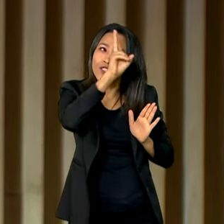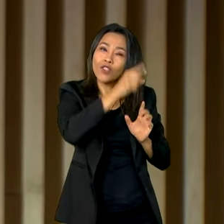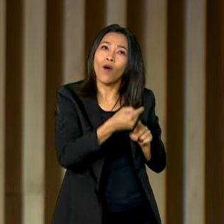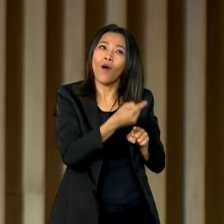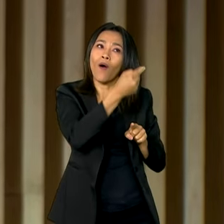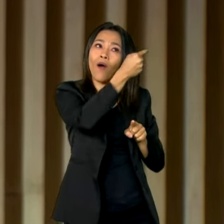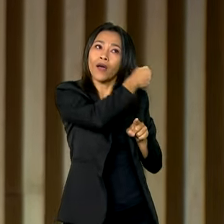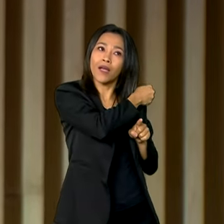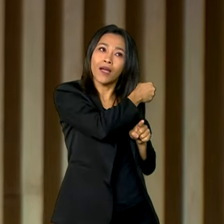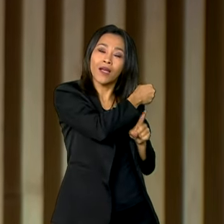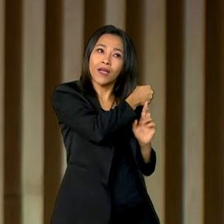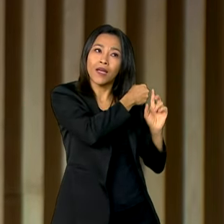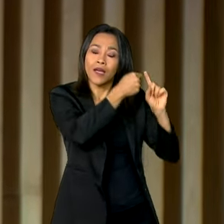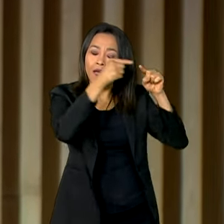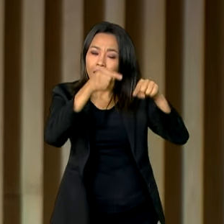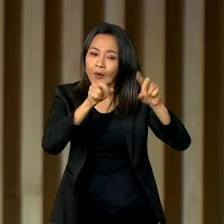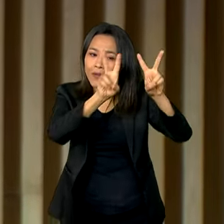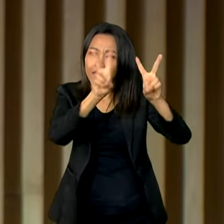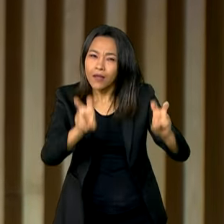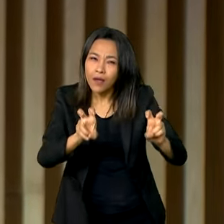a luz sobre o tema,